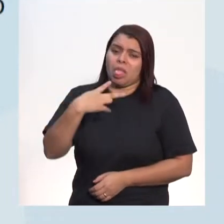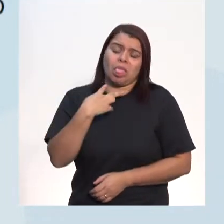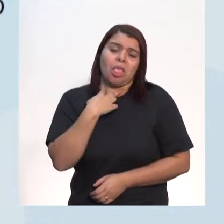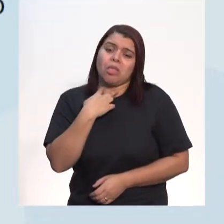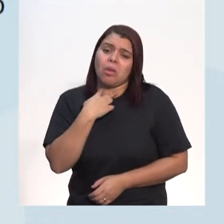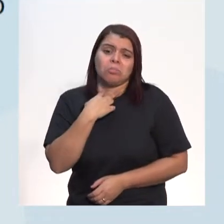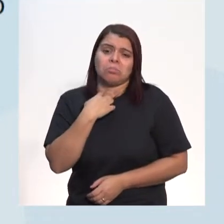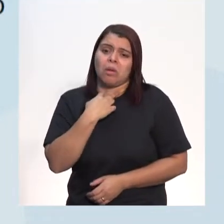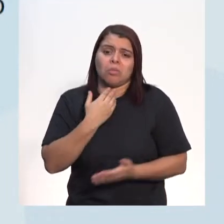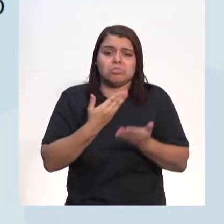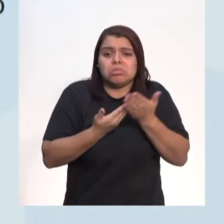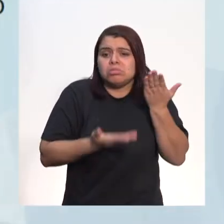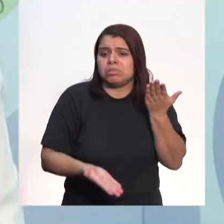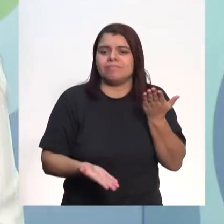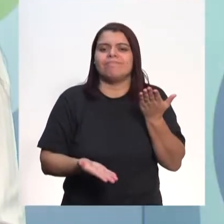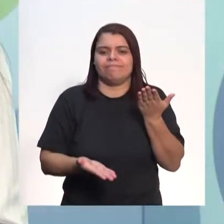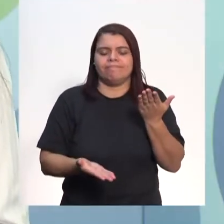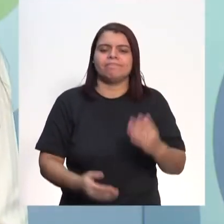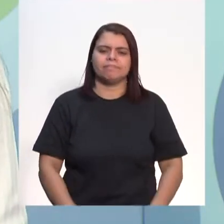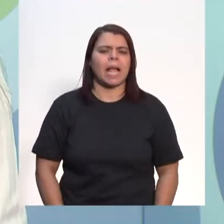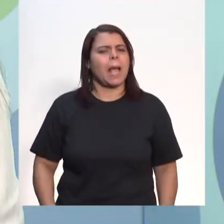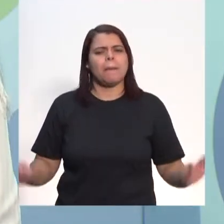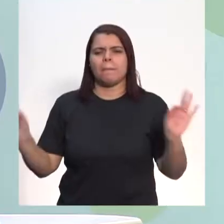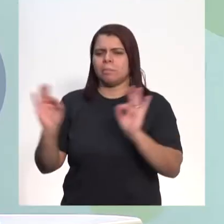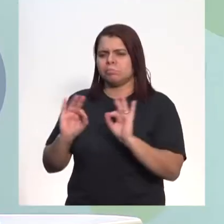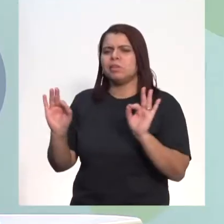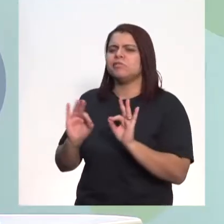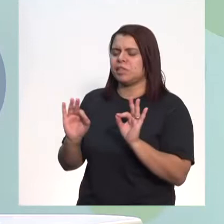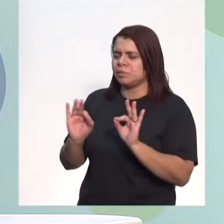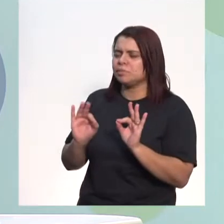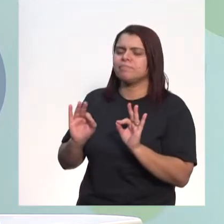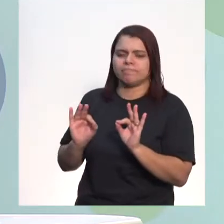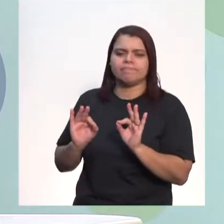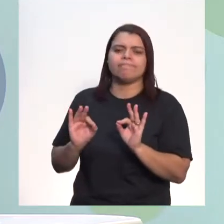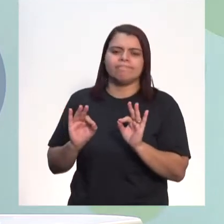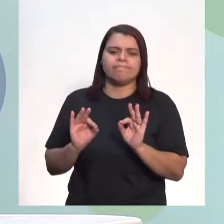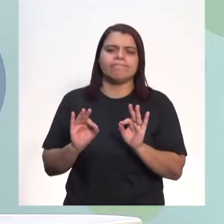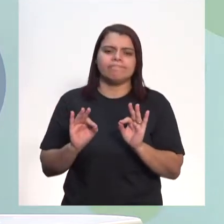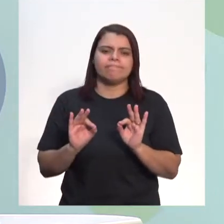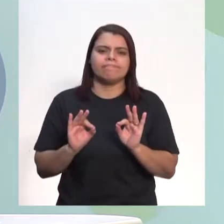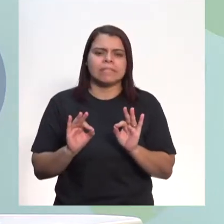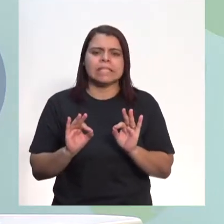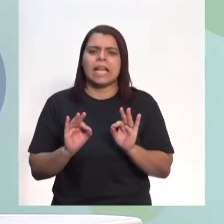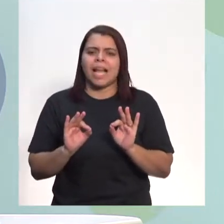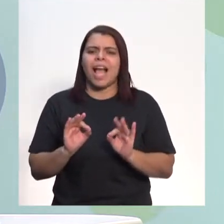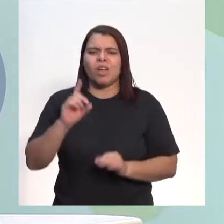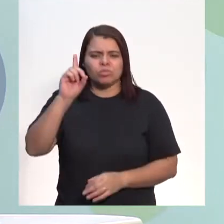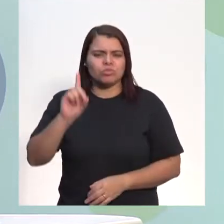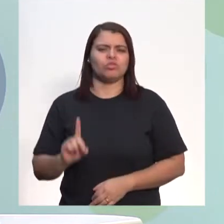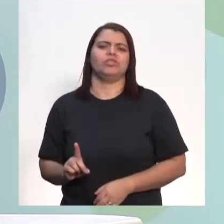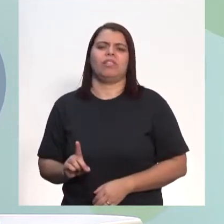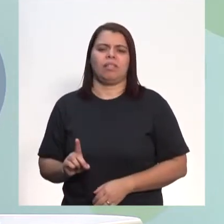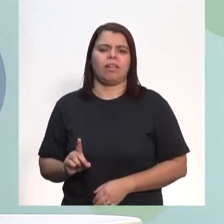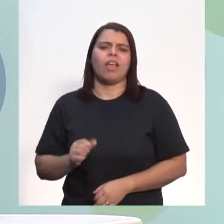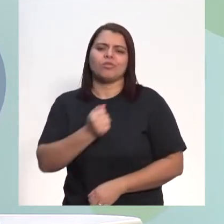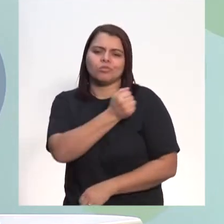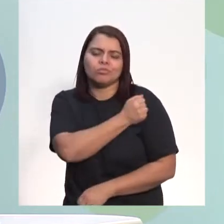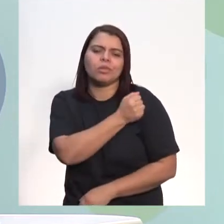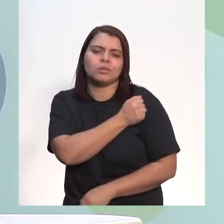abrir mão disso. Sim, perfeito, mano. É exatamente isso. Temos que entender que é um direito. Esse momento